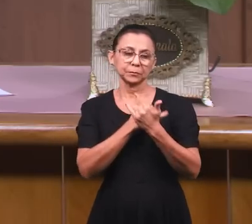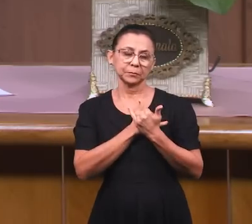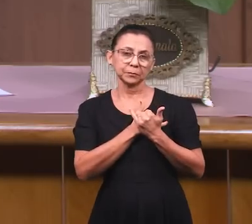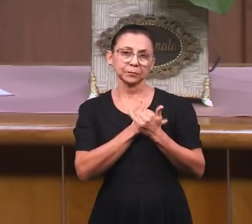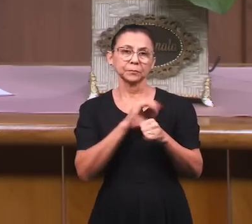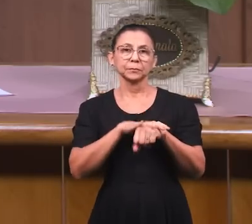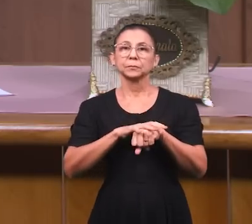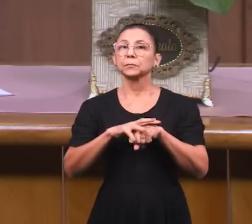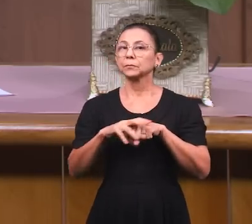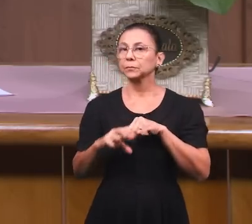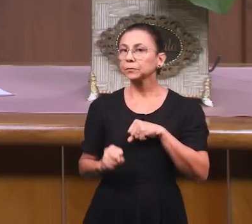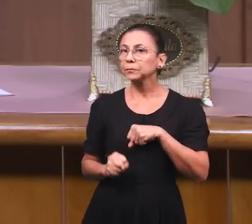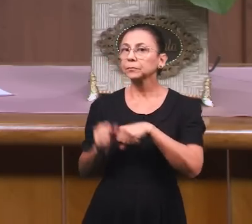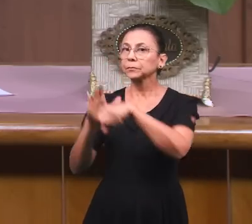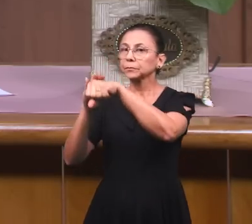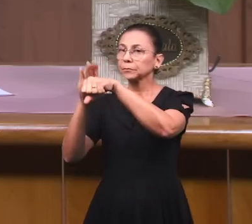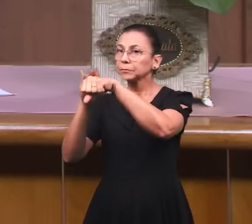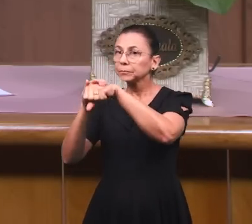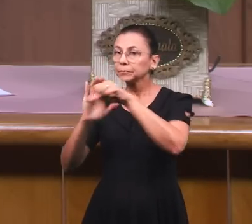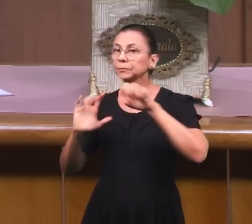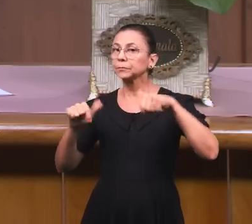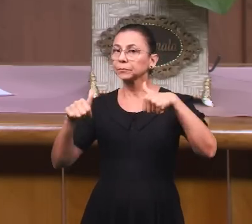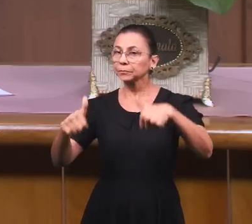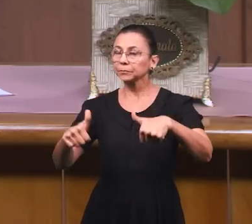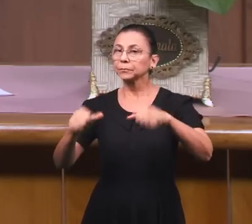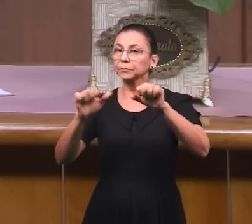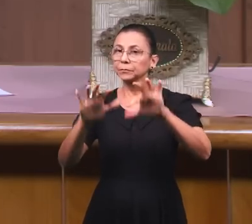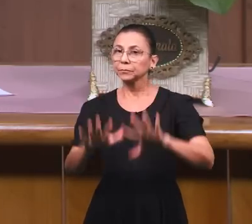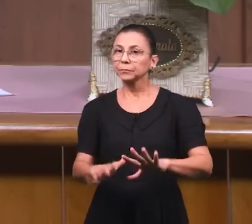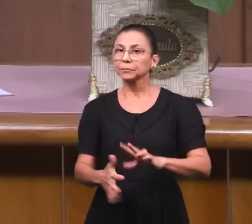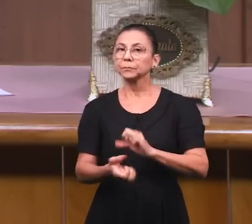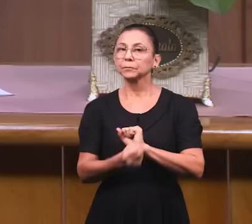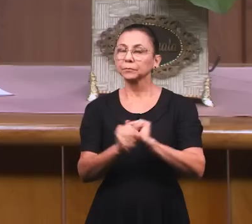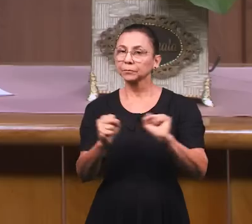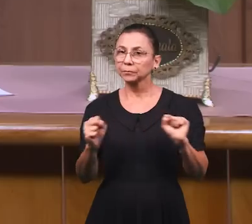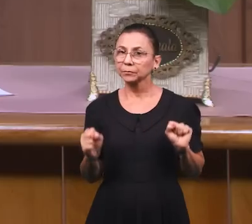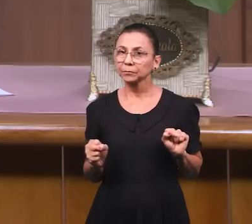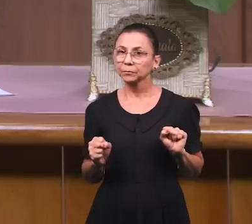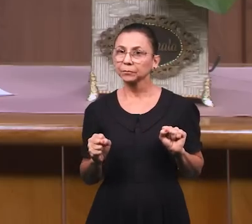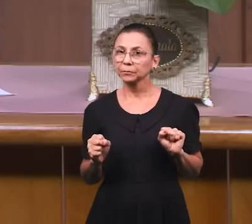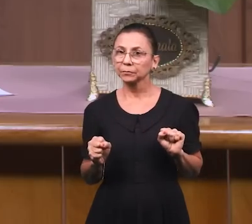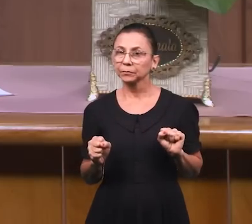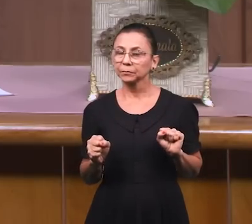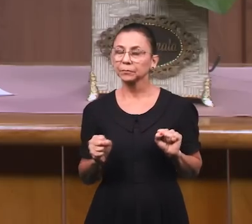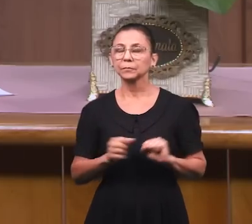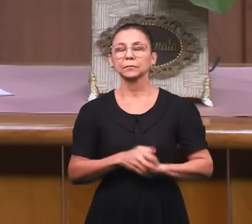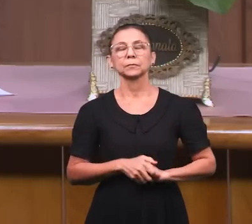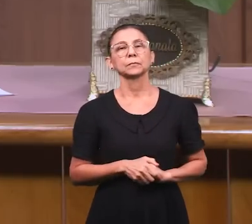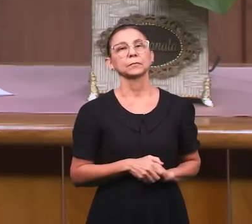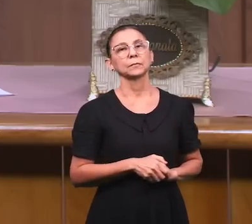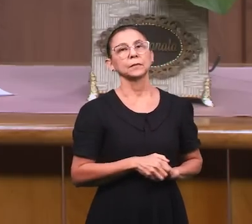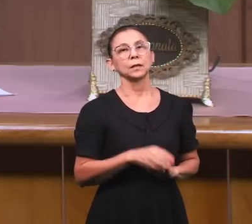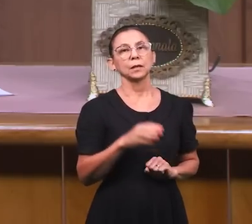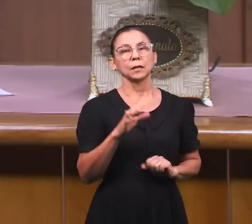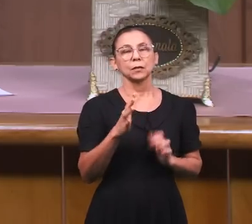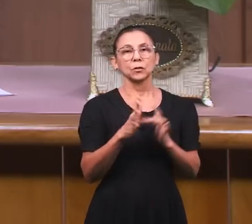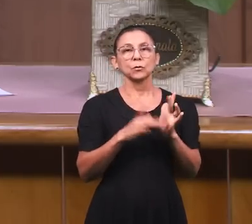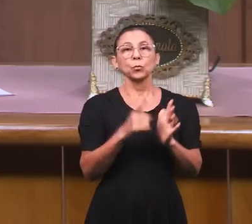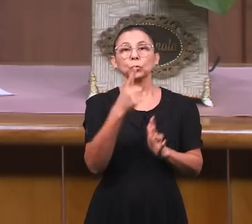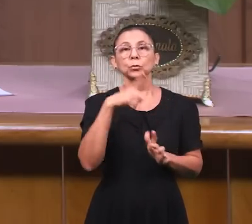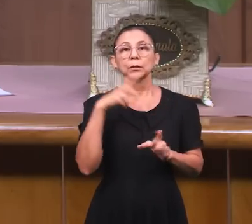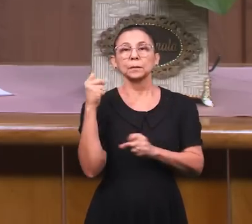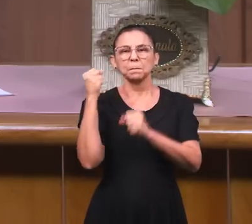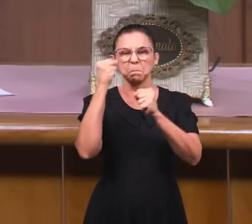pecado. Foi Ele que curou, foi Ele que operou. E só Ele tem o poder para realizar isso. E nós vemos uma coisa aqui,